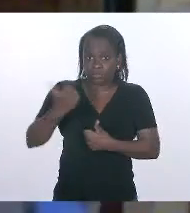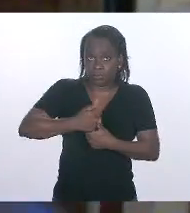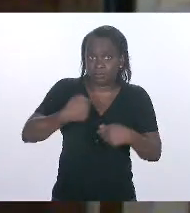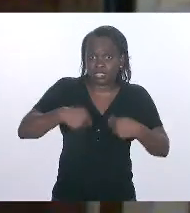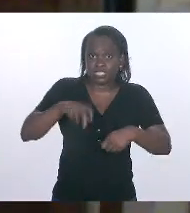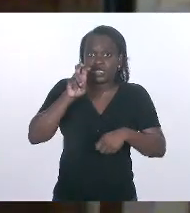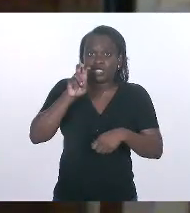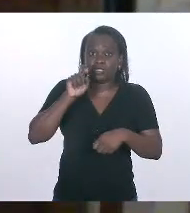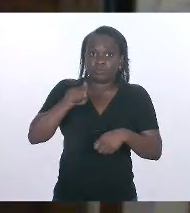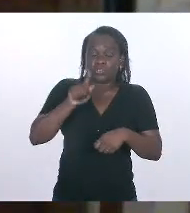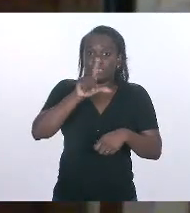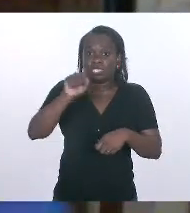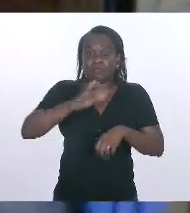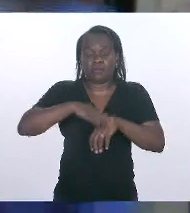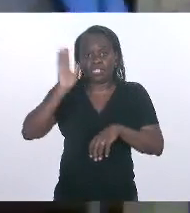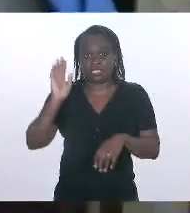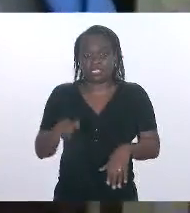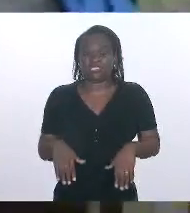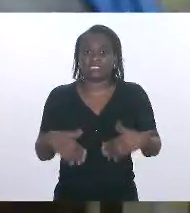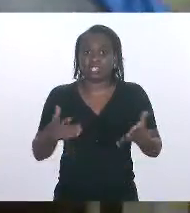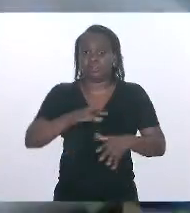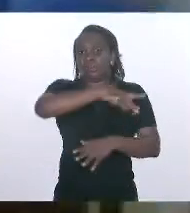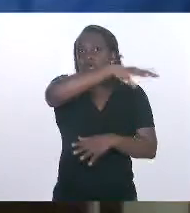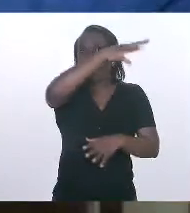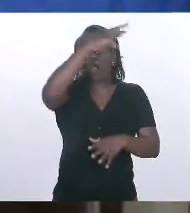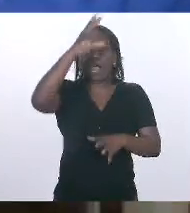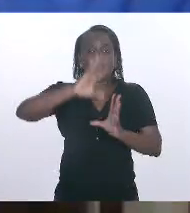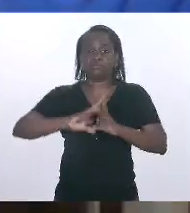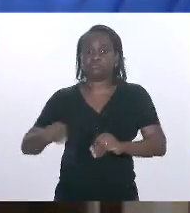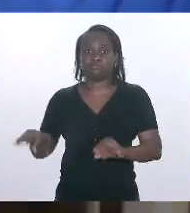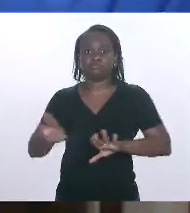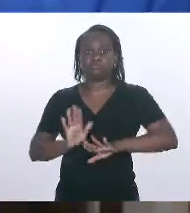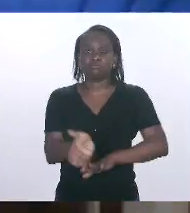de 5.100 votos. Então, esse meteoro é que passou.